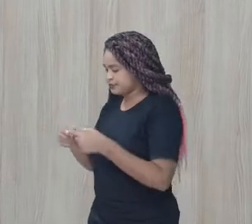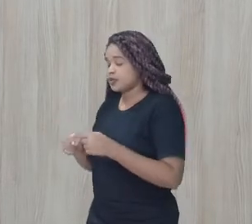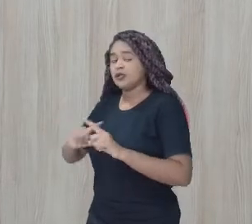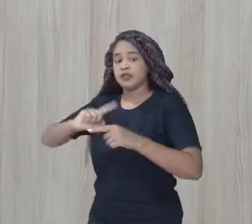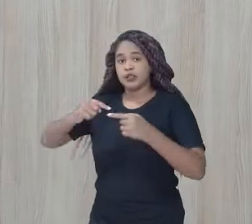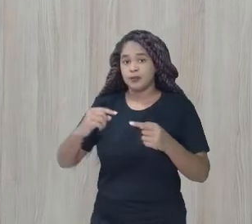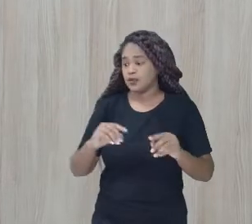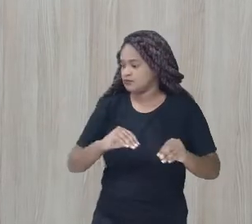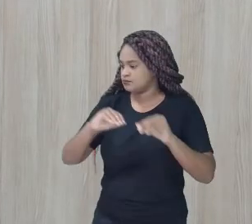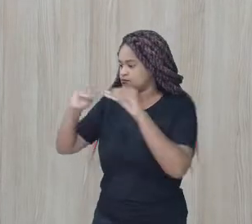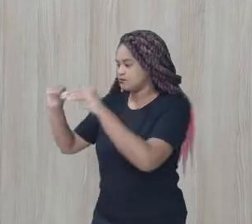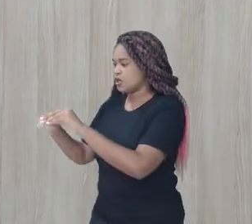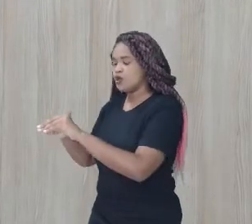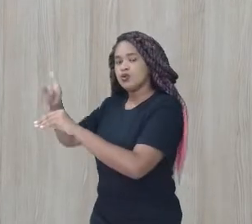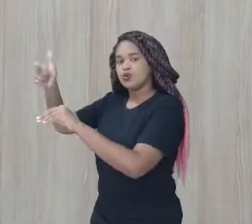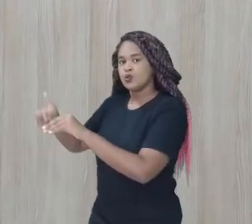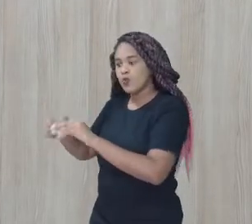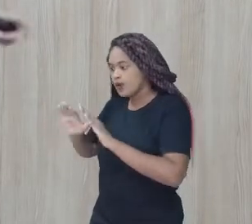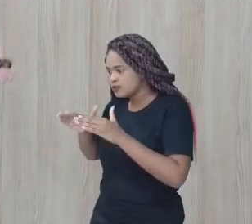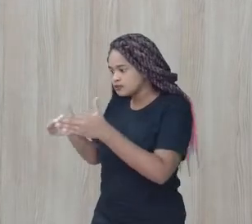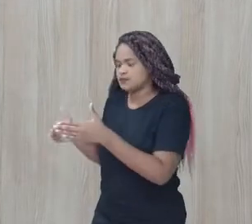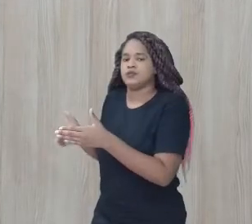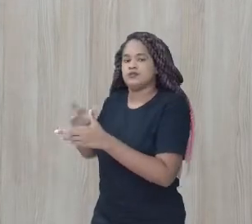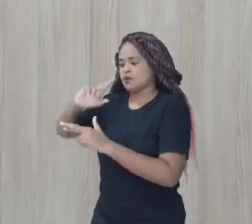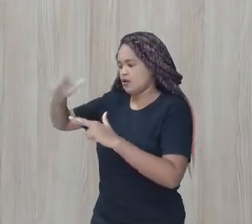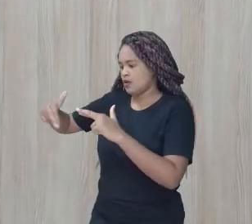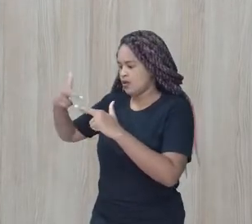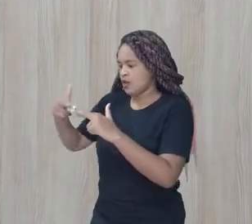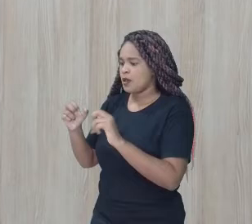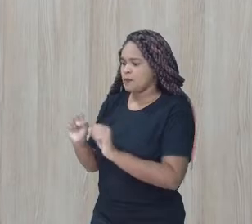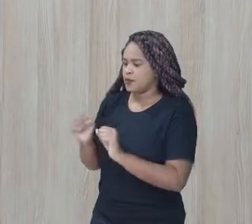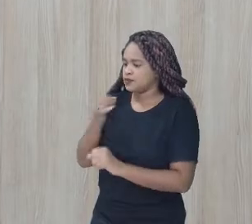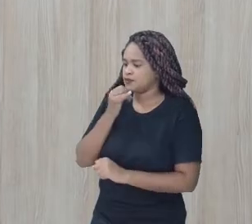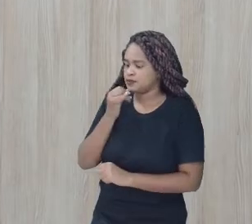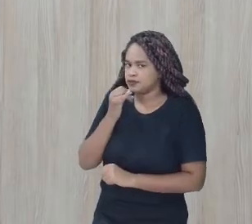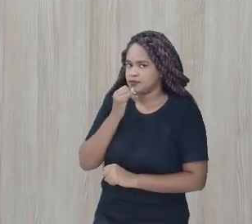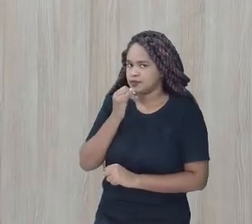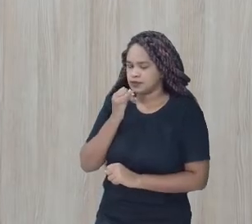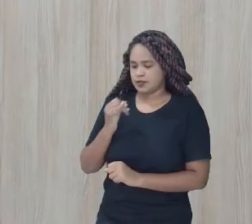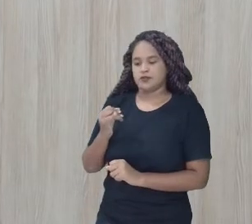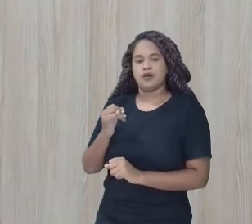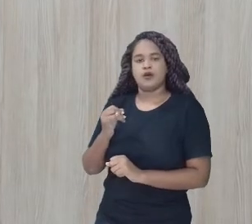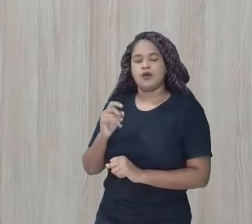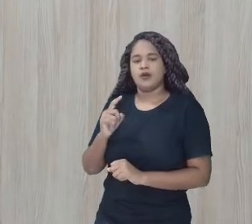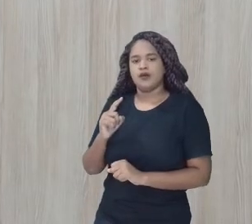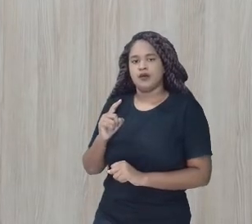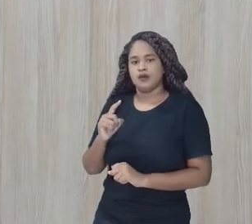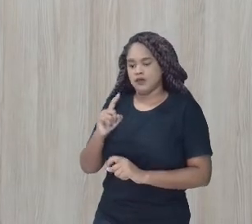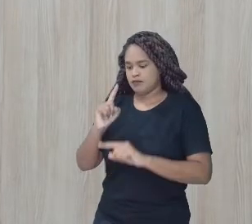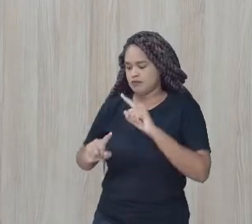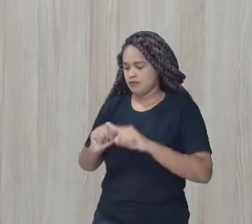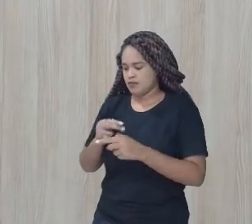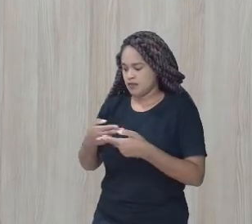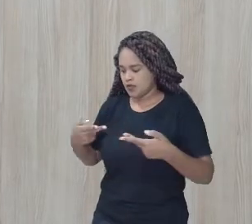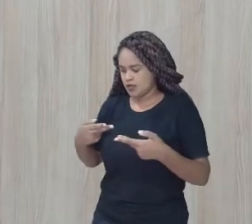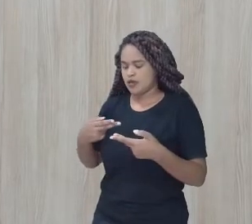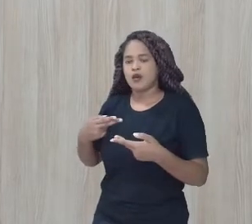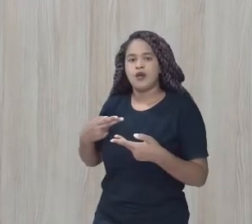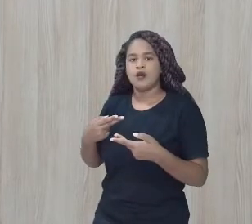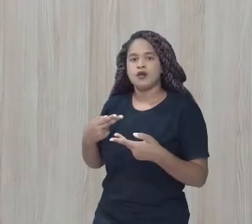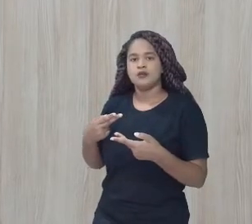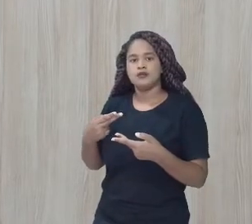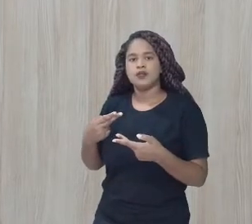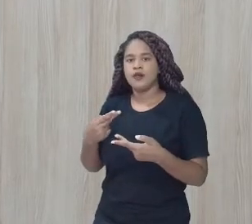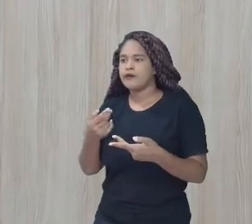setor específico que dá o tratamento, seja para o lixo orgânico, né, para o resíduo orgânico, ou seja para o resíduo reciclável. Então, a professora